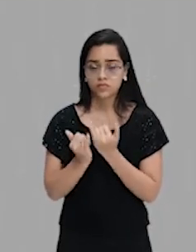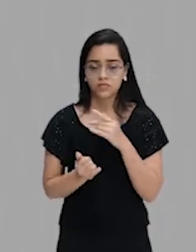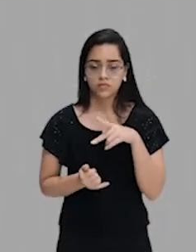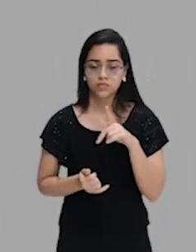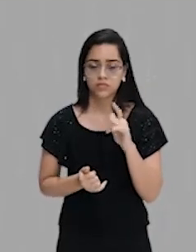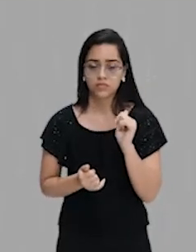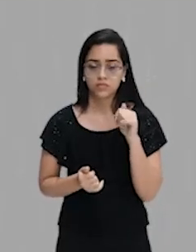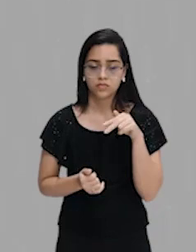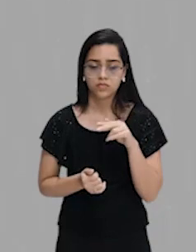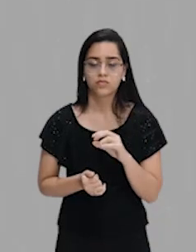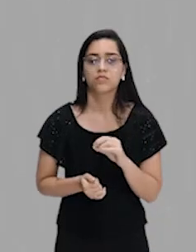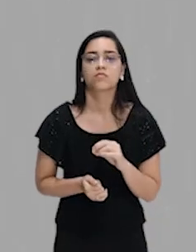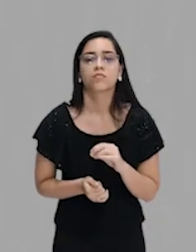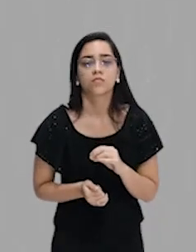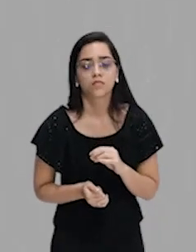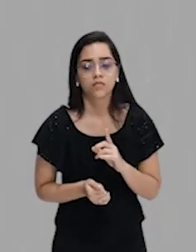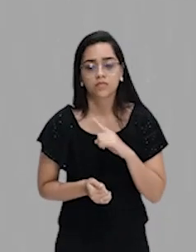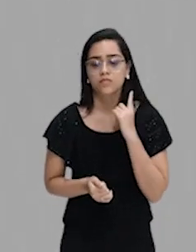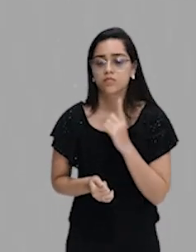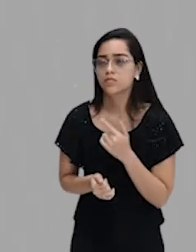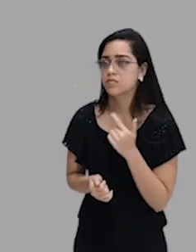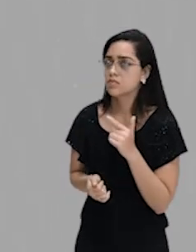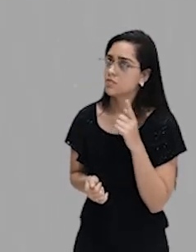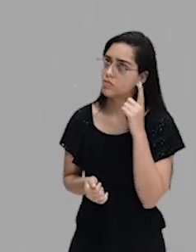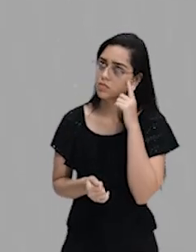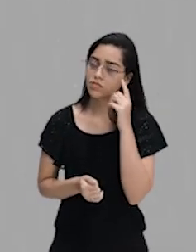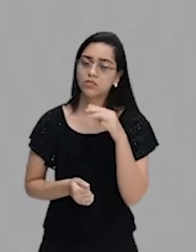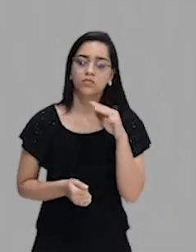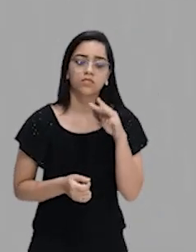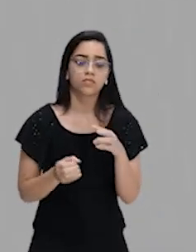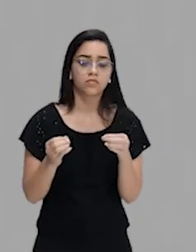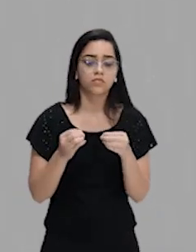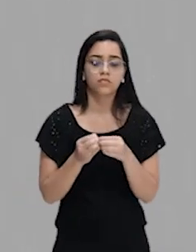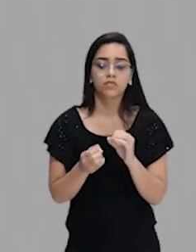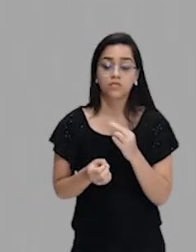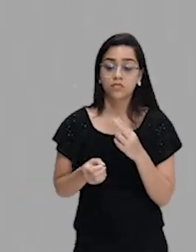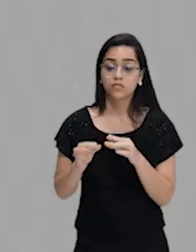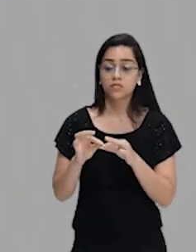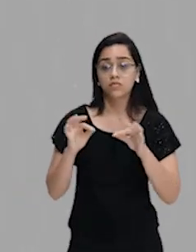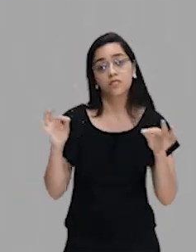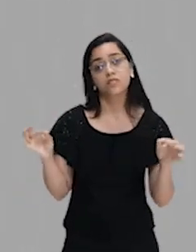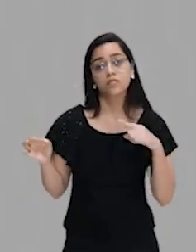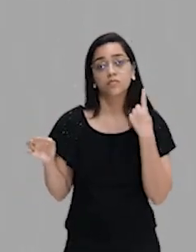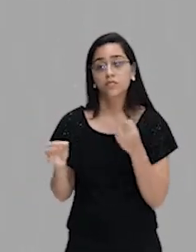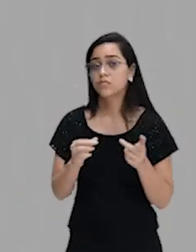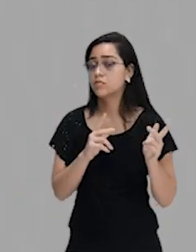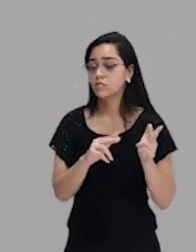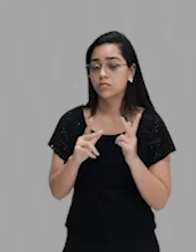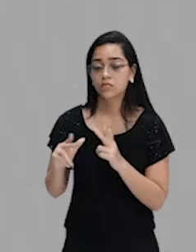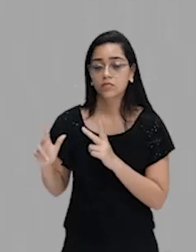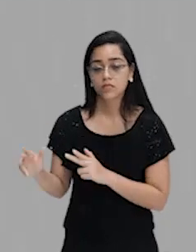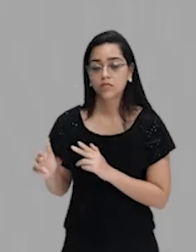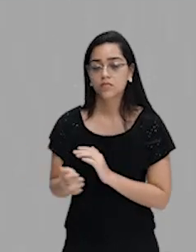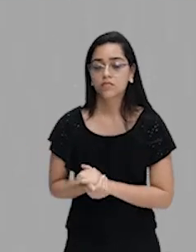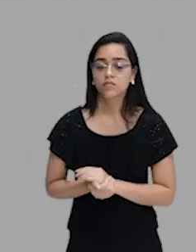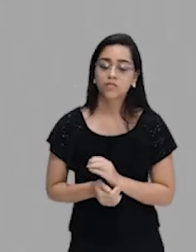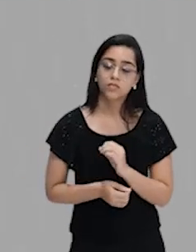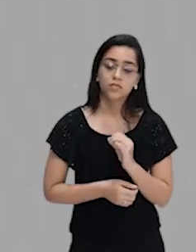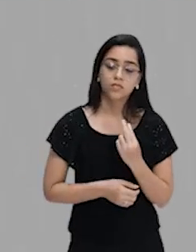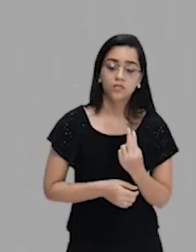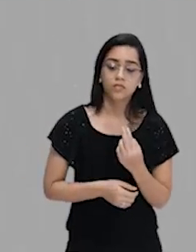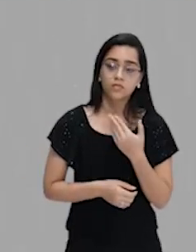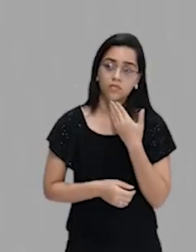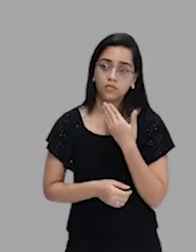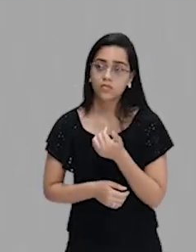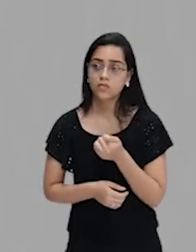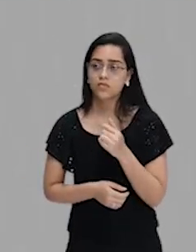plano. Nós não temos a ideia de quem está mais próximo e de quem está mais distante. Para a gente é como se estivesse tudo em cima de um plano. Ou,